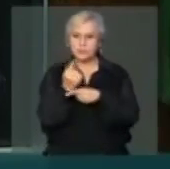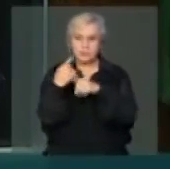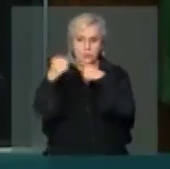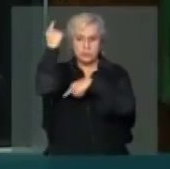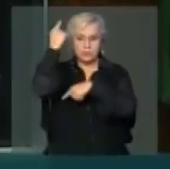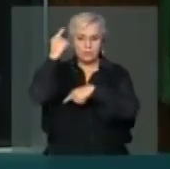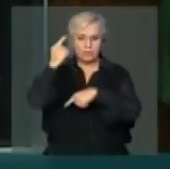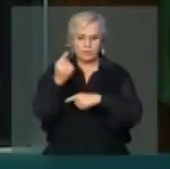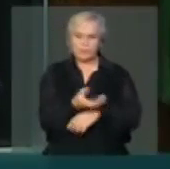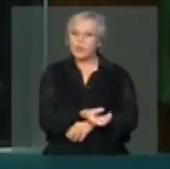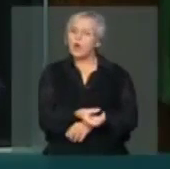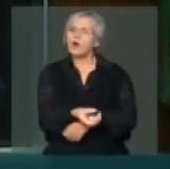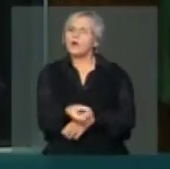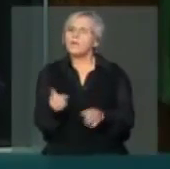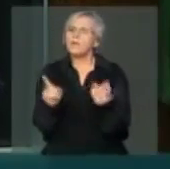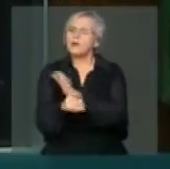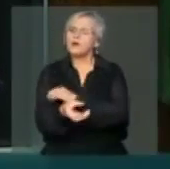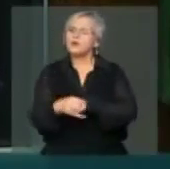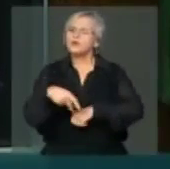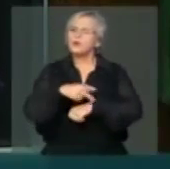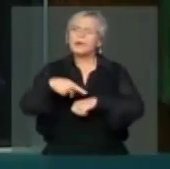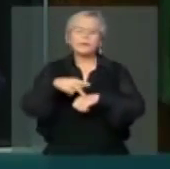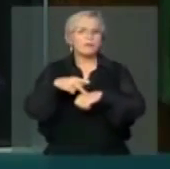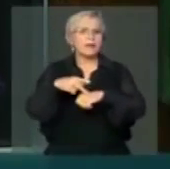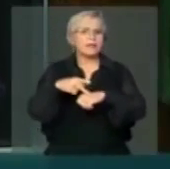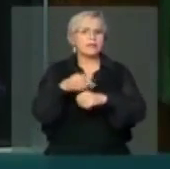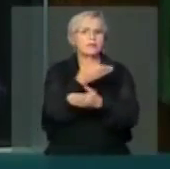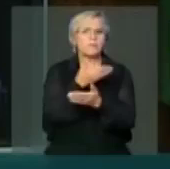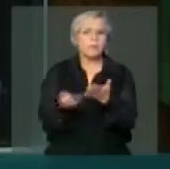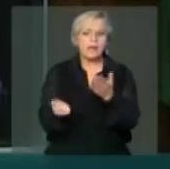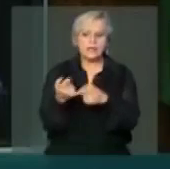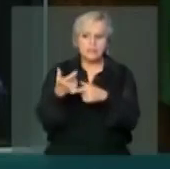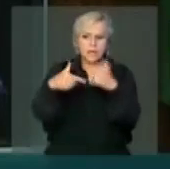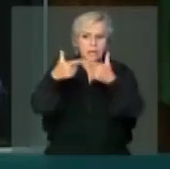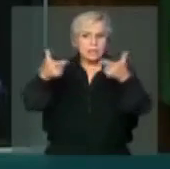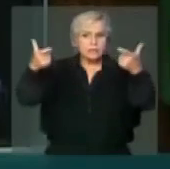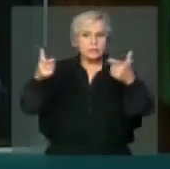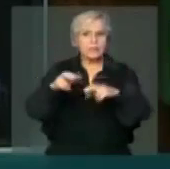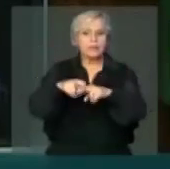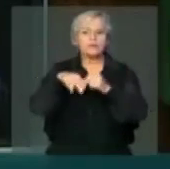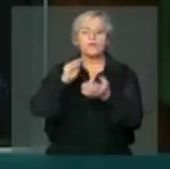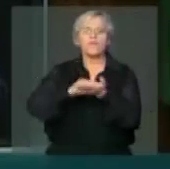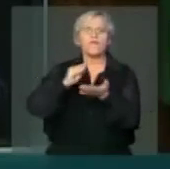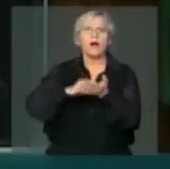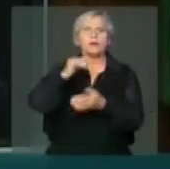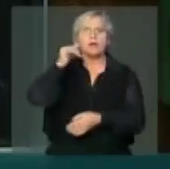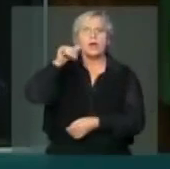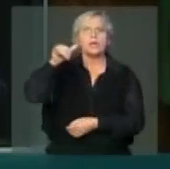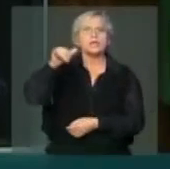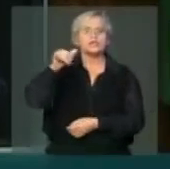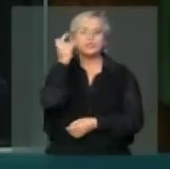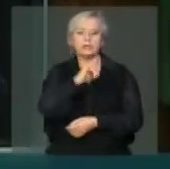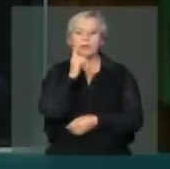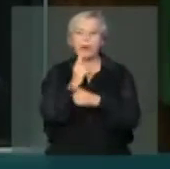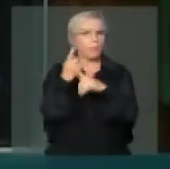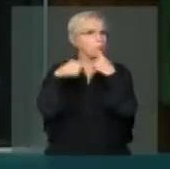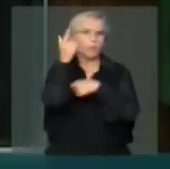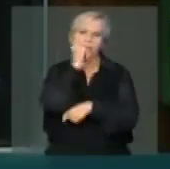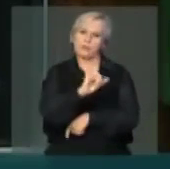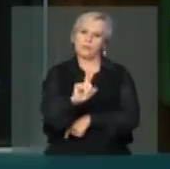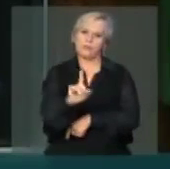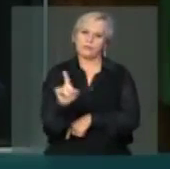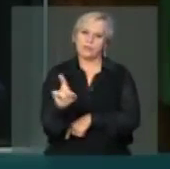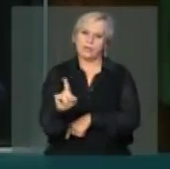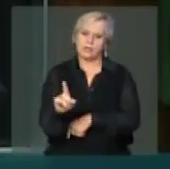países não ficam para trás no crescimento econômico porque não tem energia suficiente para poder avançar? Quantos